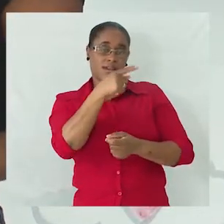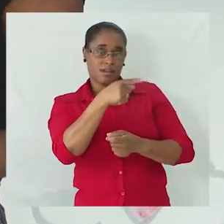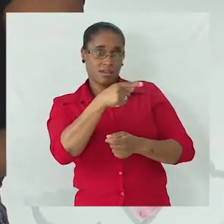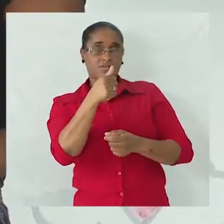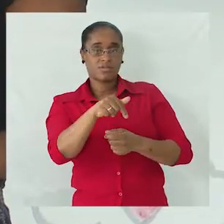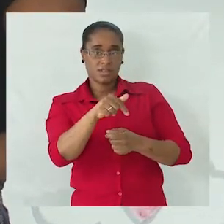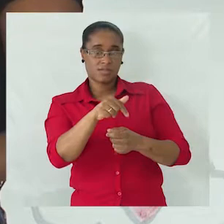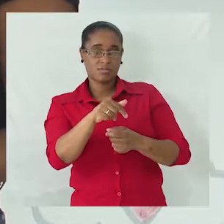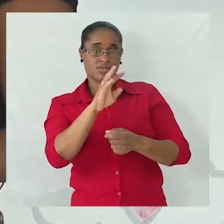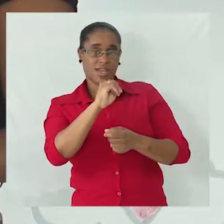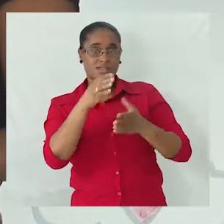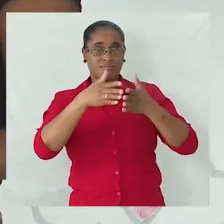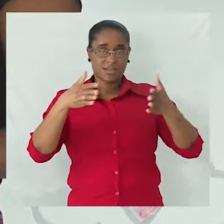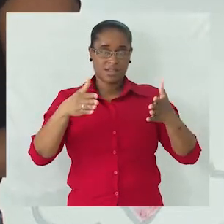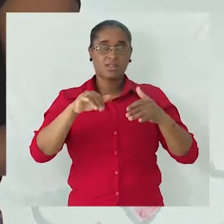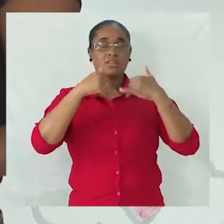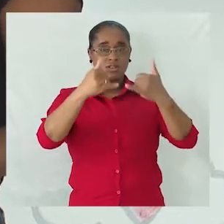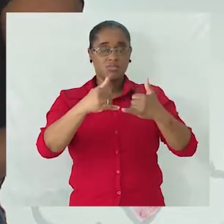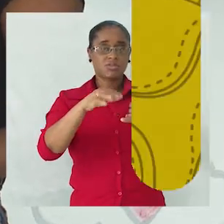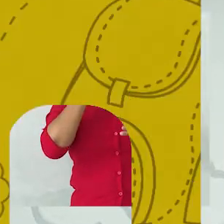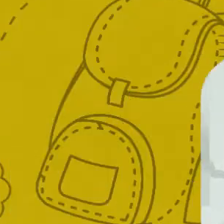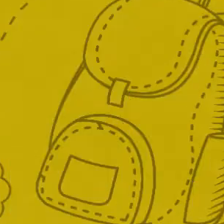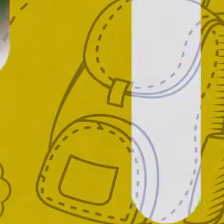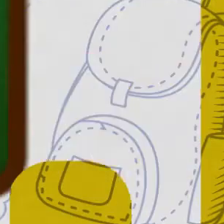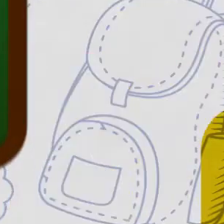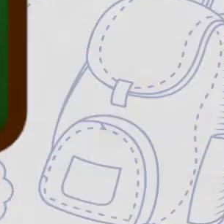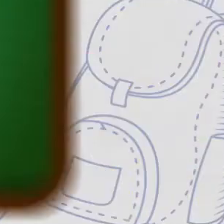S maiúscula e depois temos um sinal de pontuação.